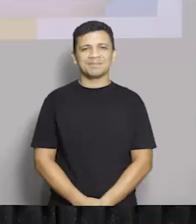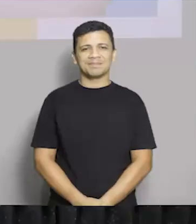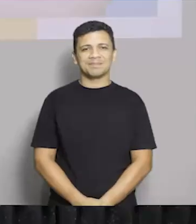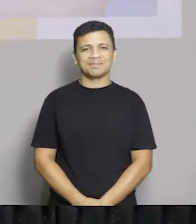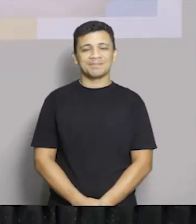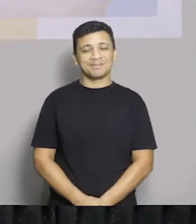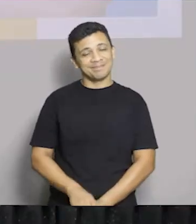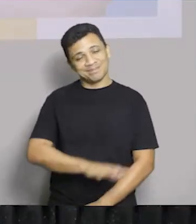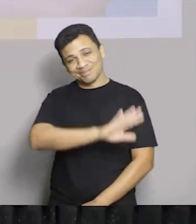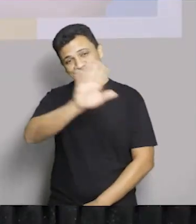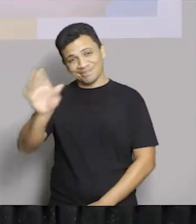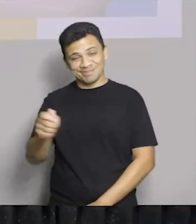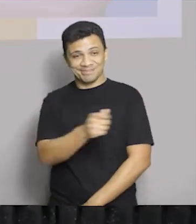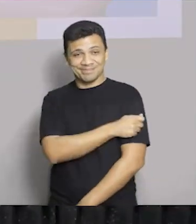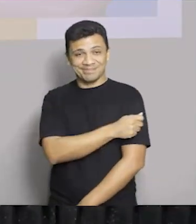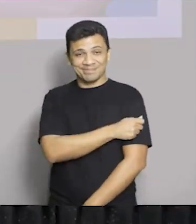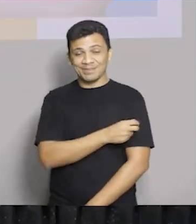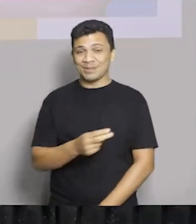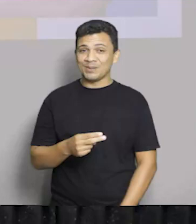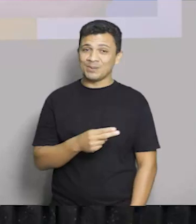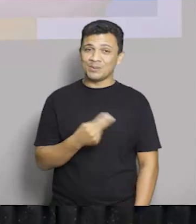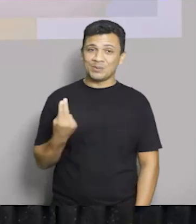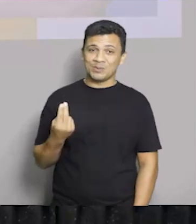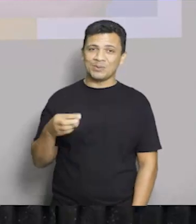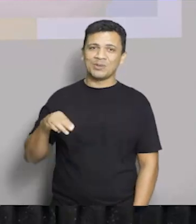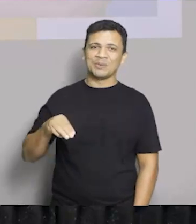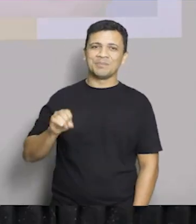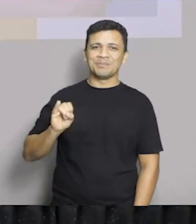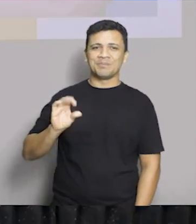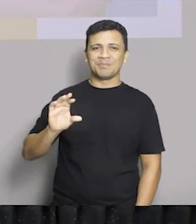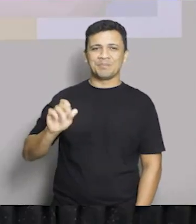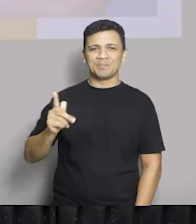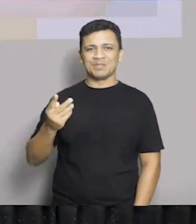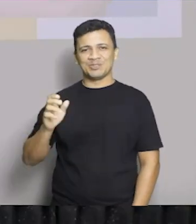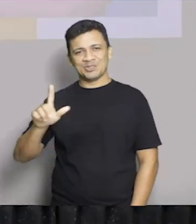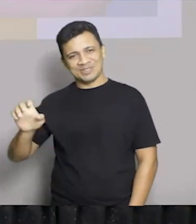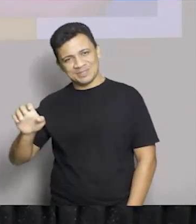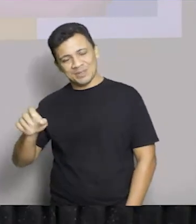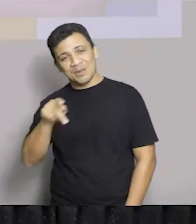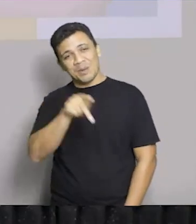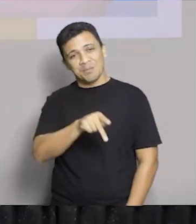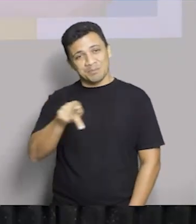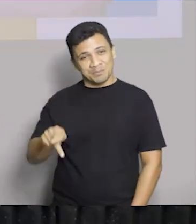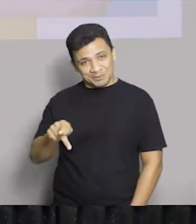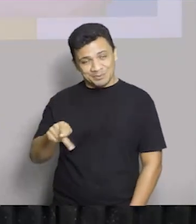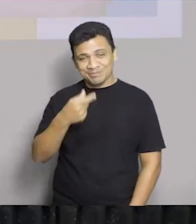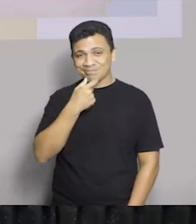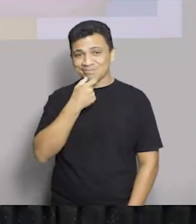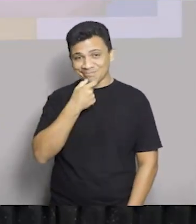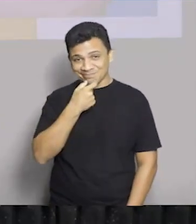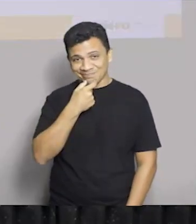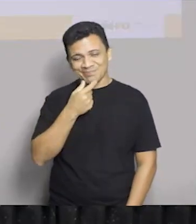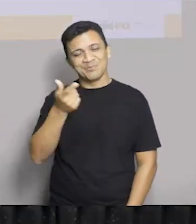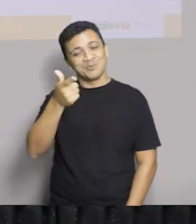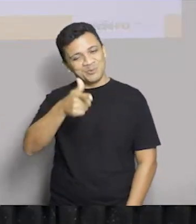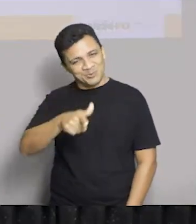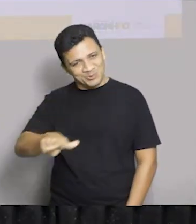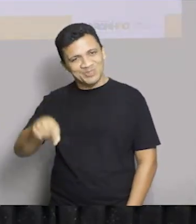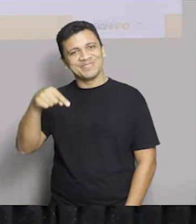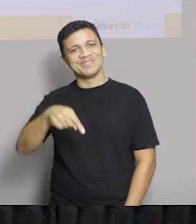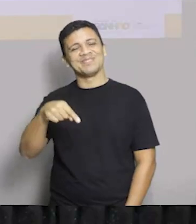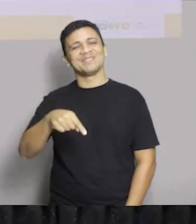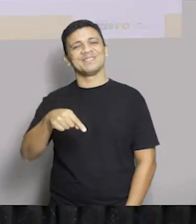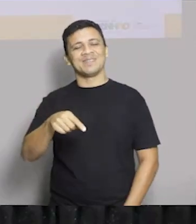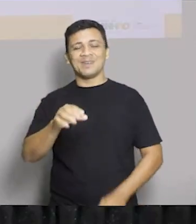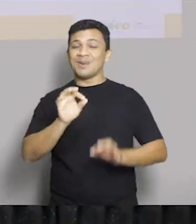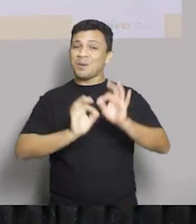Hello everybody professora de inglês Olá eu sou professora Michele mais uma vez aqui com vocês para